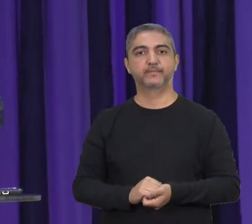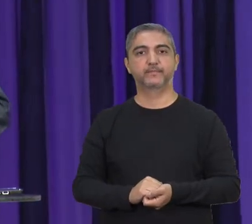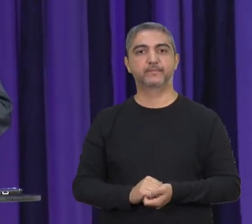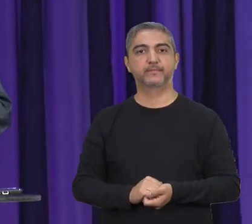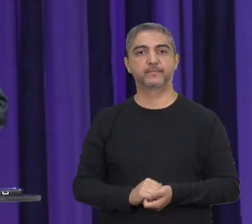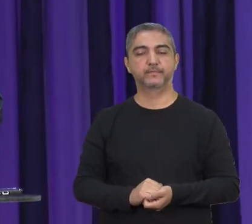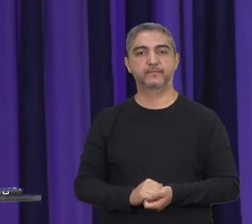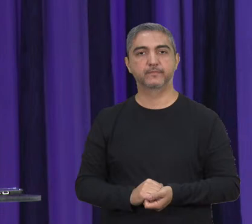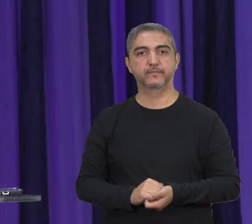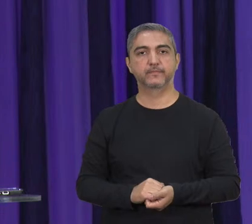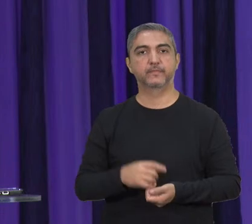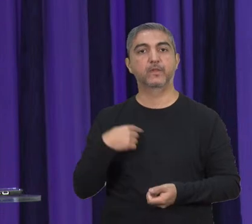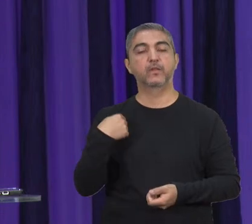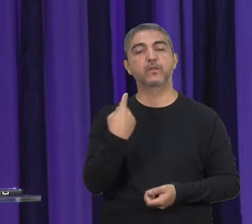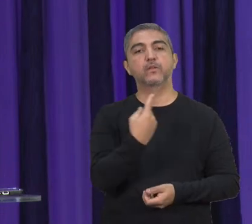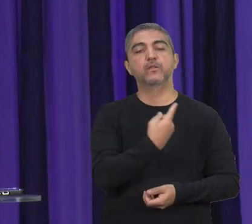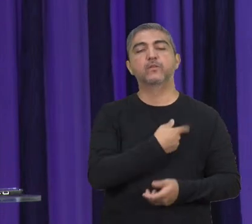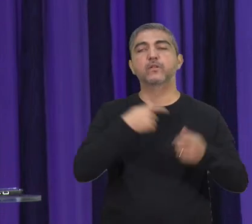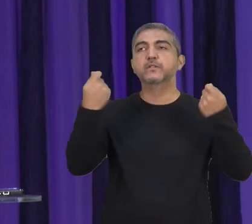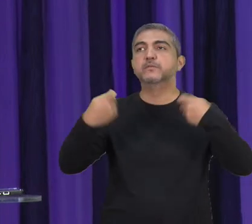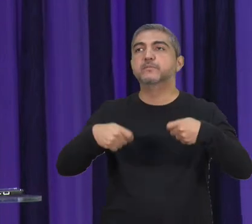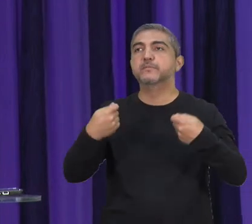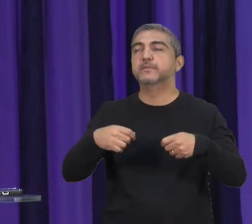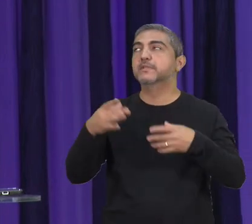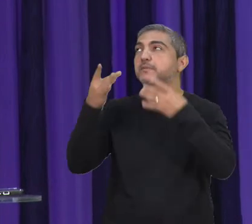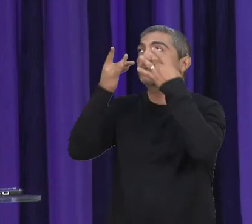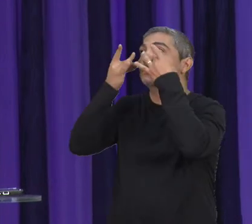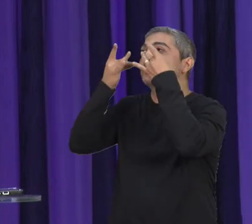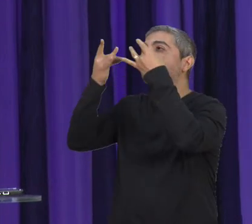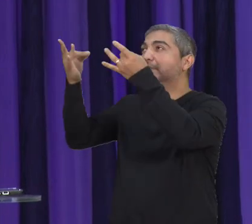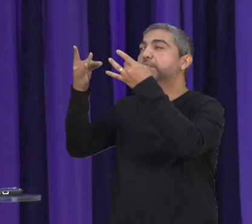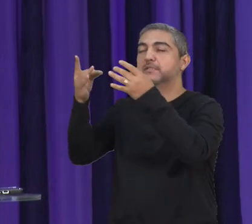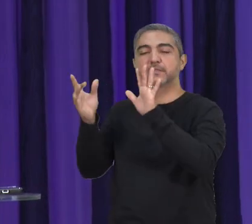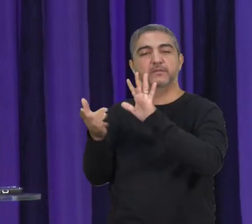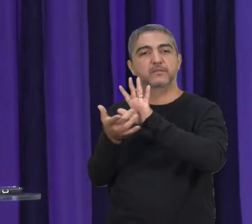Nós precisamos ouvir Jesus falar novamente para nós.